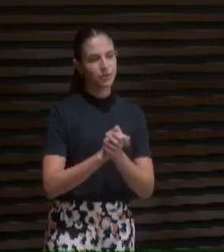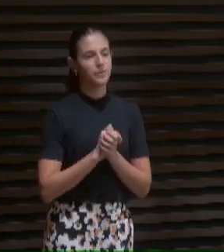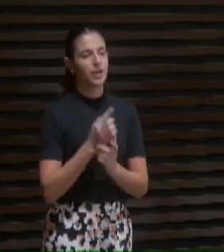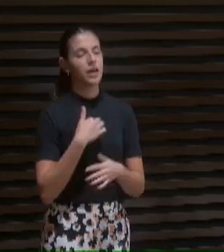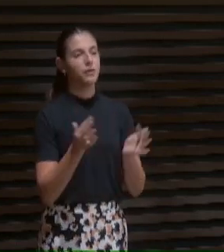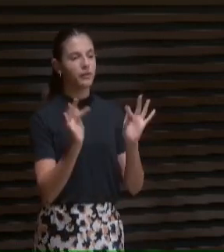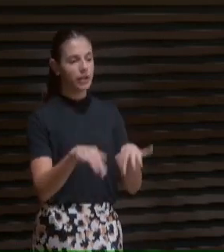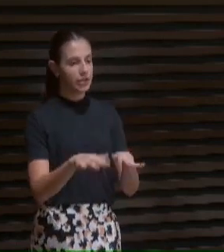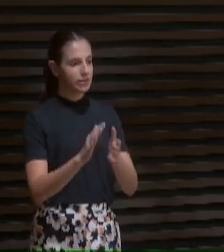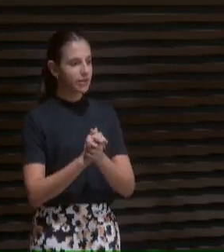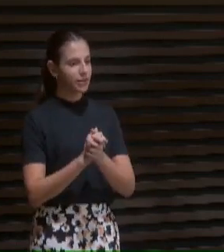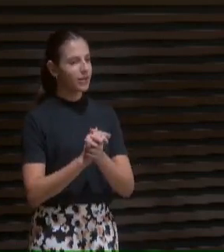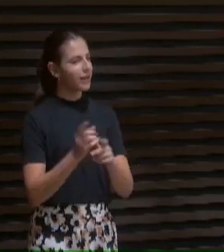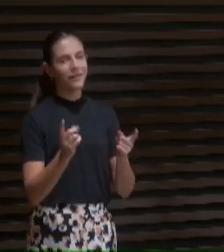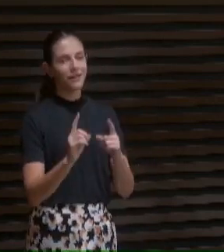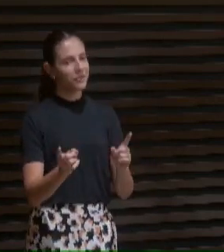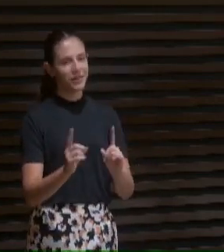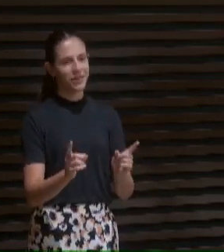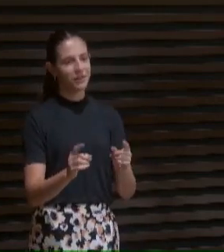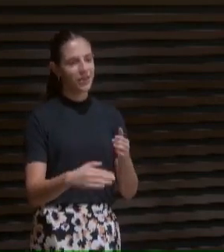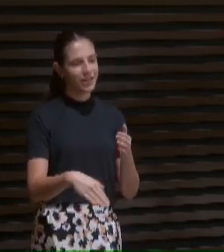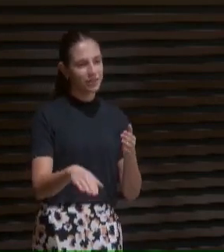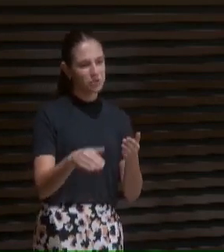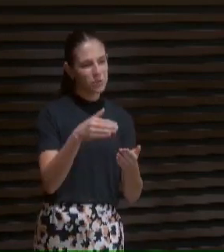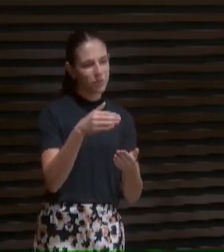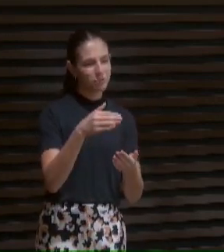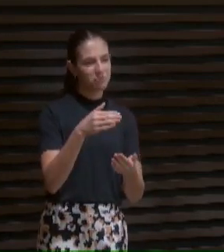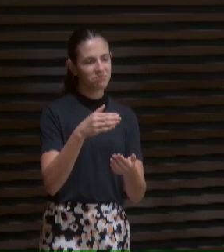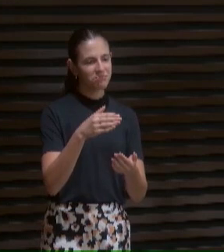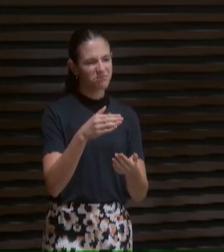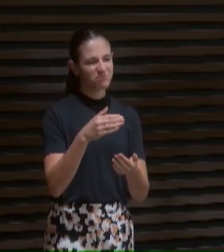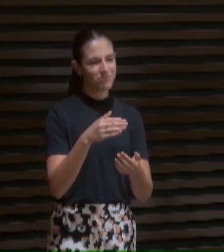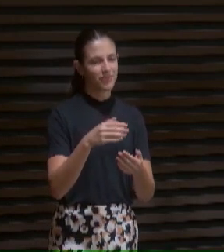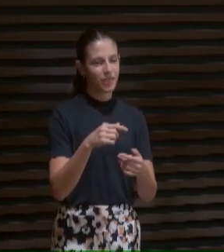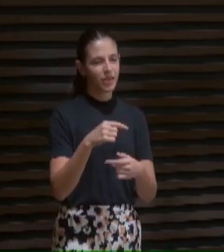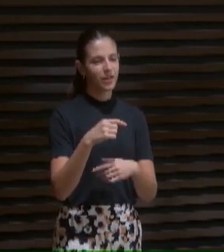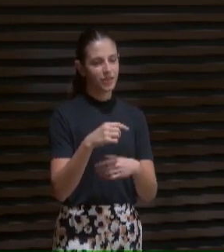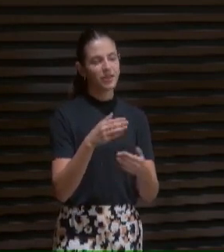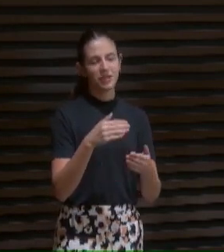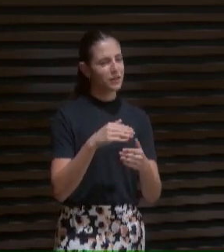Não cheguei nem à metade do meu assunto. Mas eu quero dizer o seguinte.